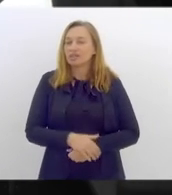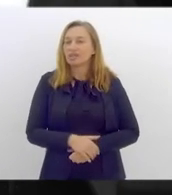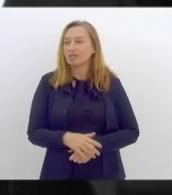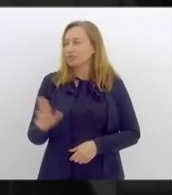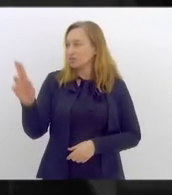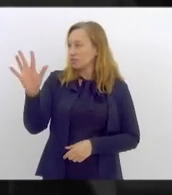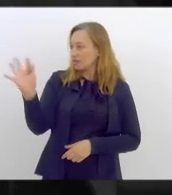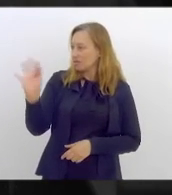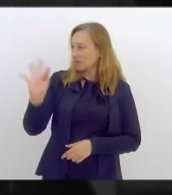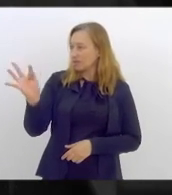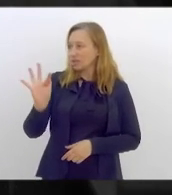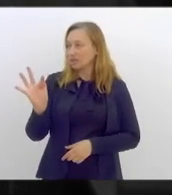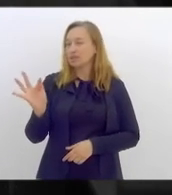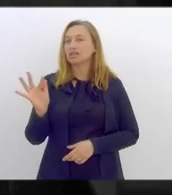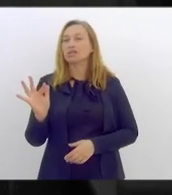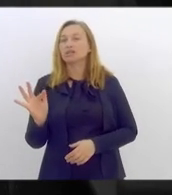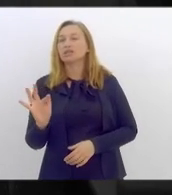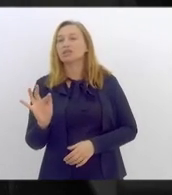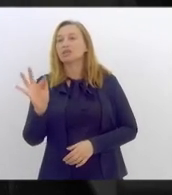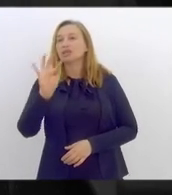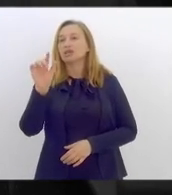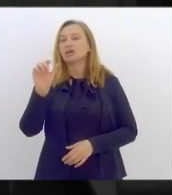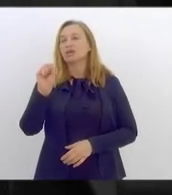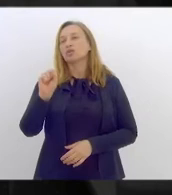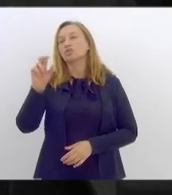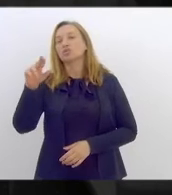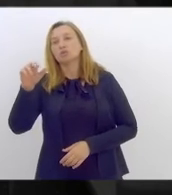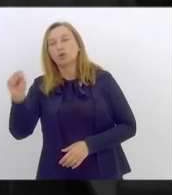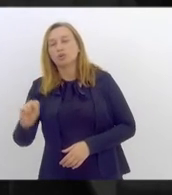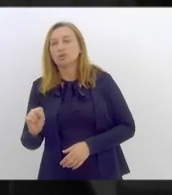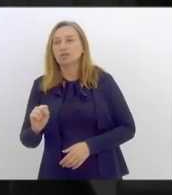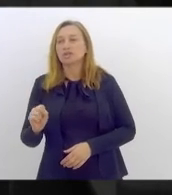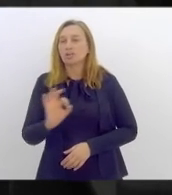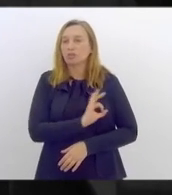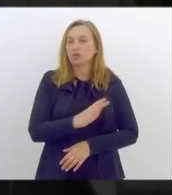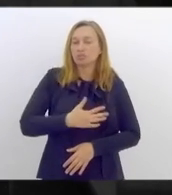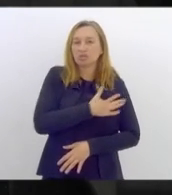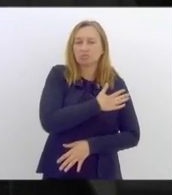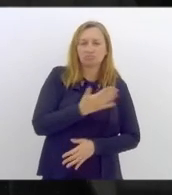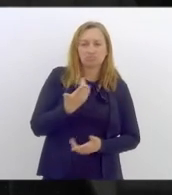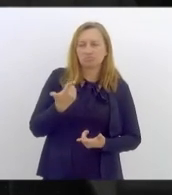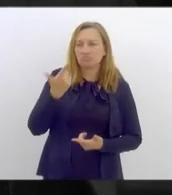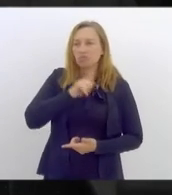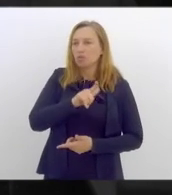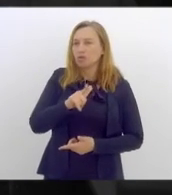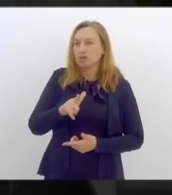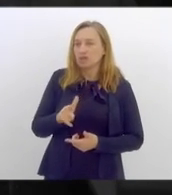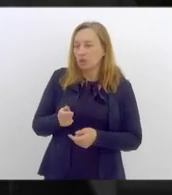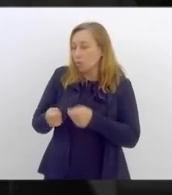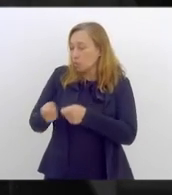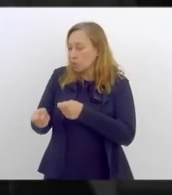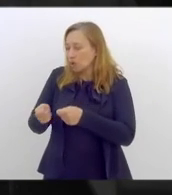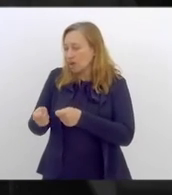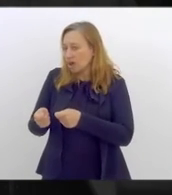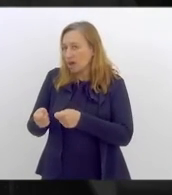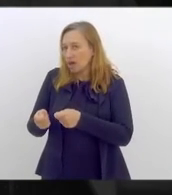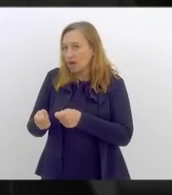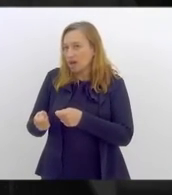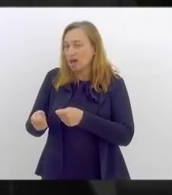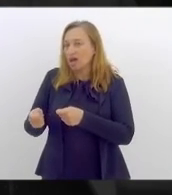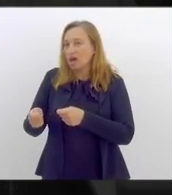faculdade como uma Souza marketing podia ser qualquer outra a polícia militar que não consegue conter a violência no entorno da faculdade